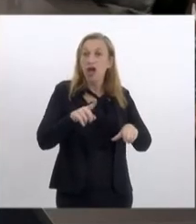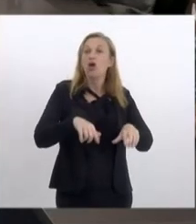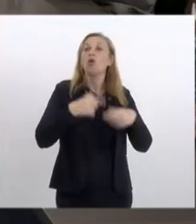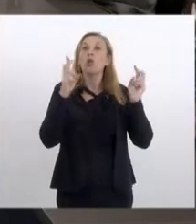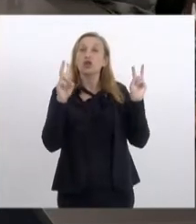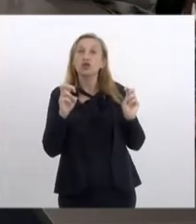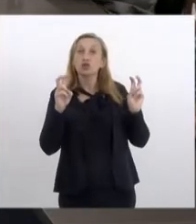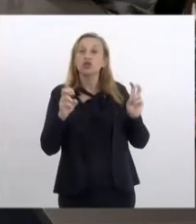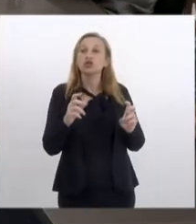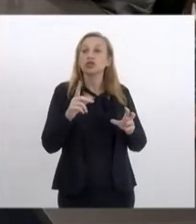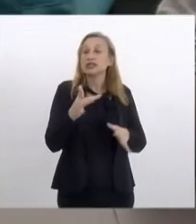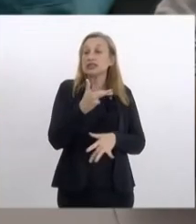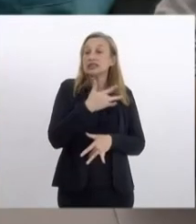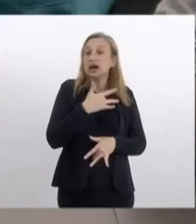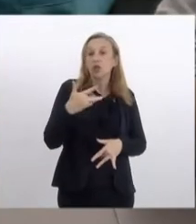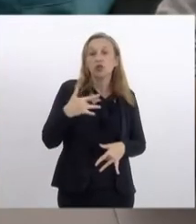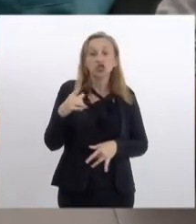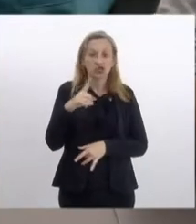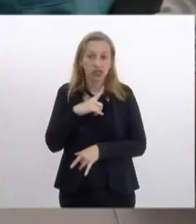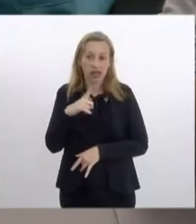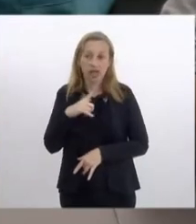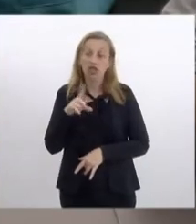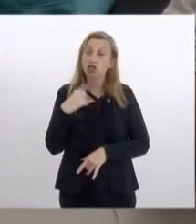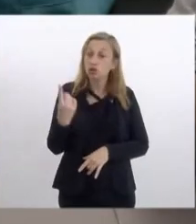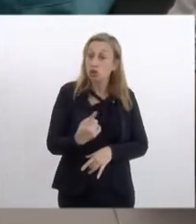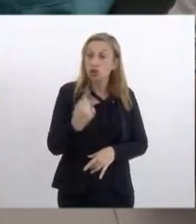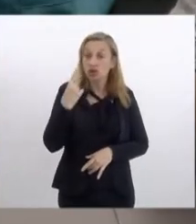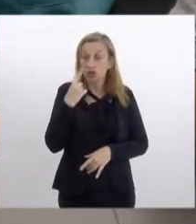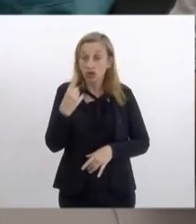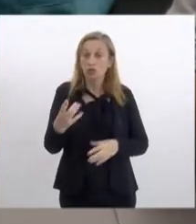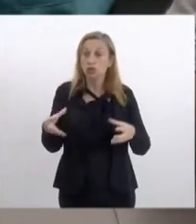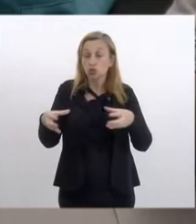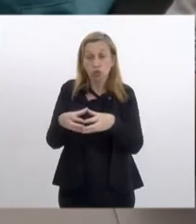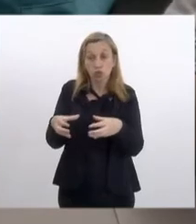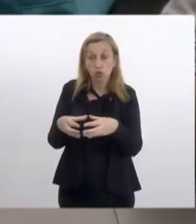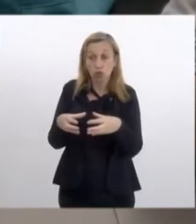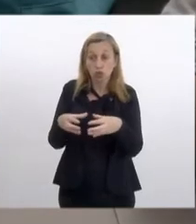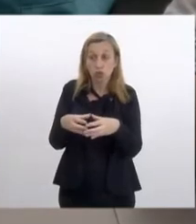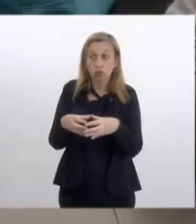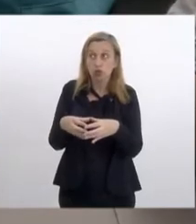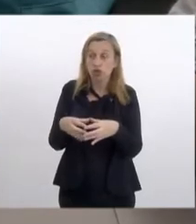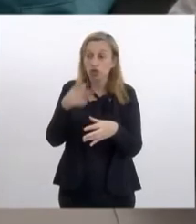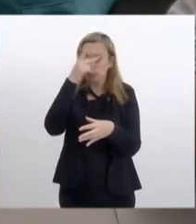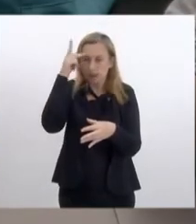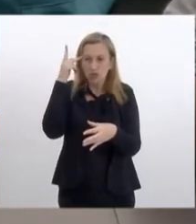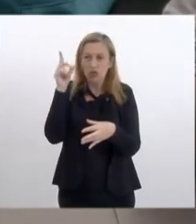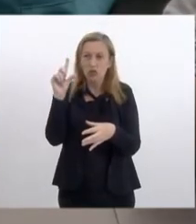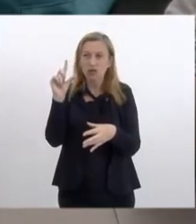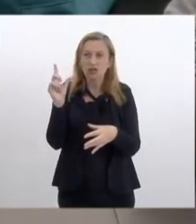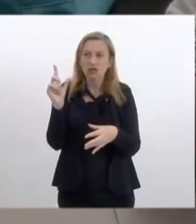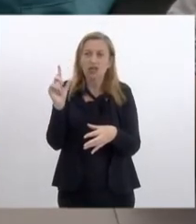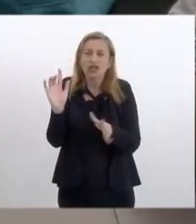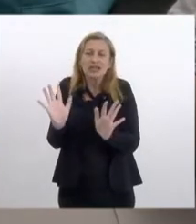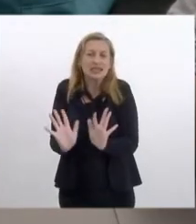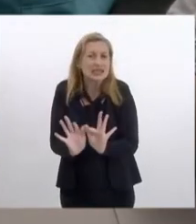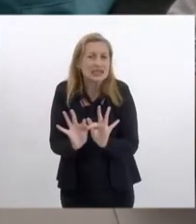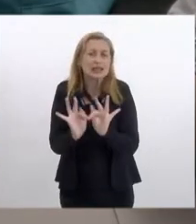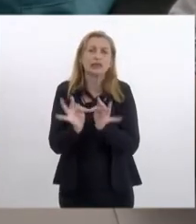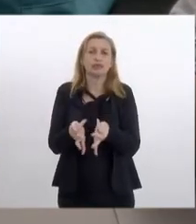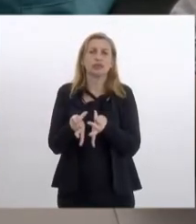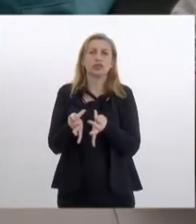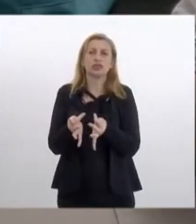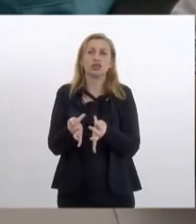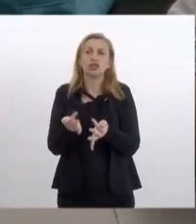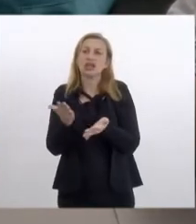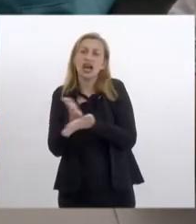de promover saúde, porque nós lidamos com públicos bem, com pessoas bem humildes, bem simples, que